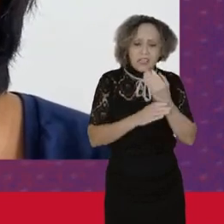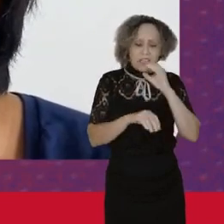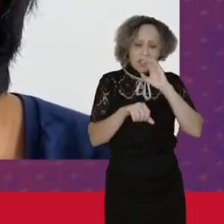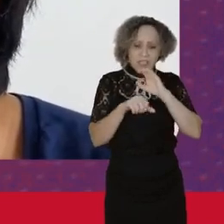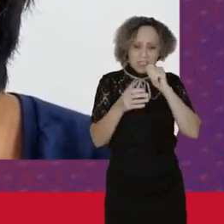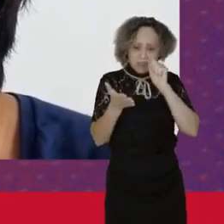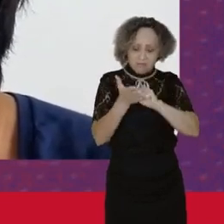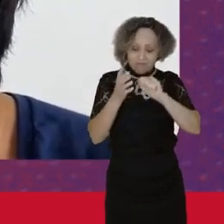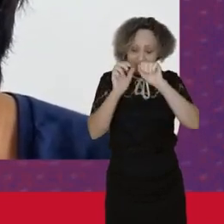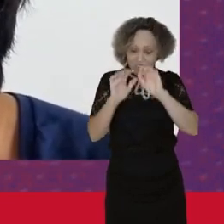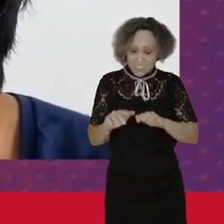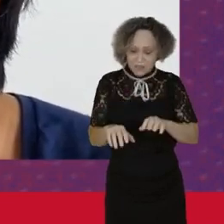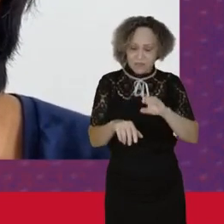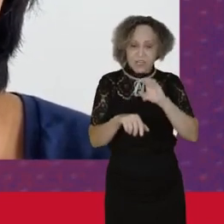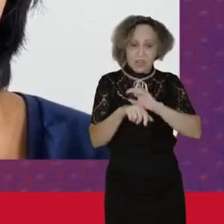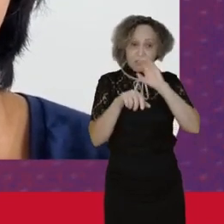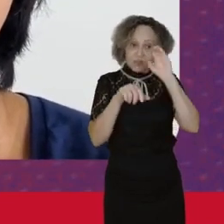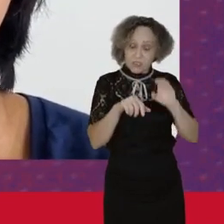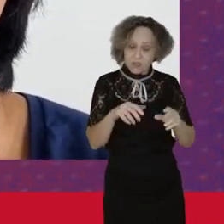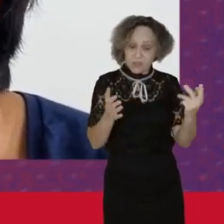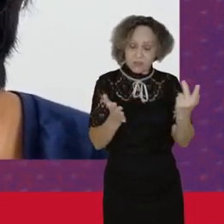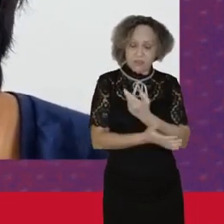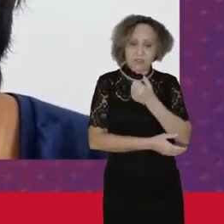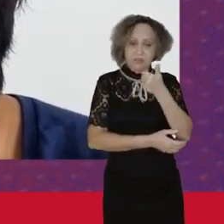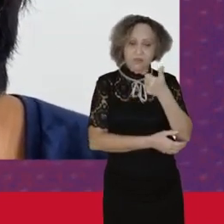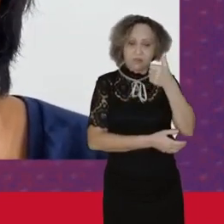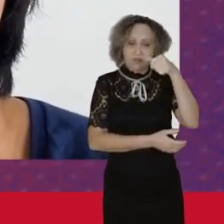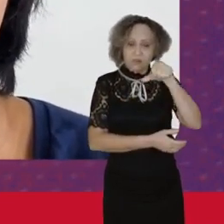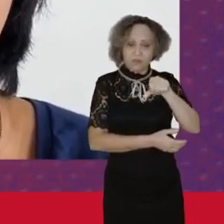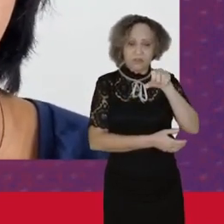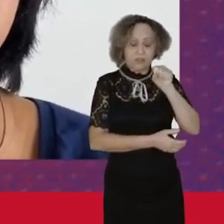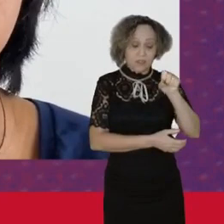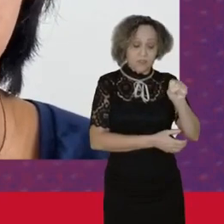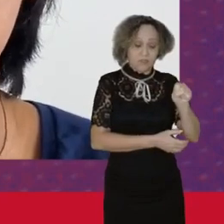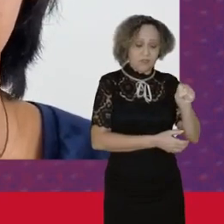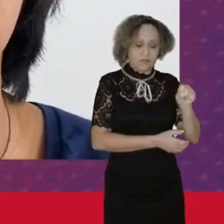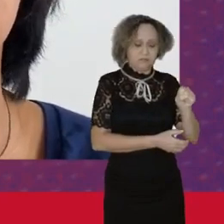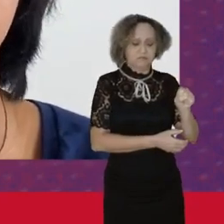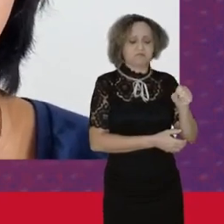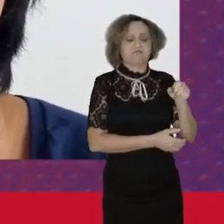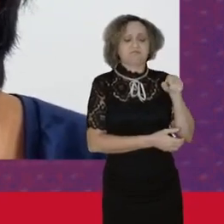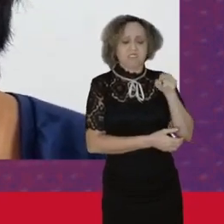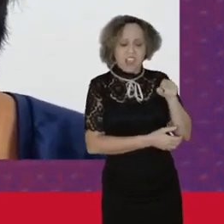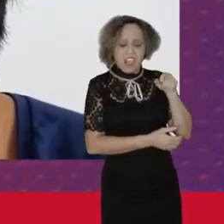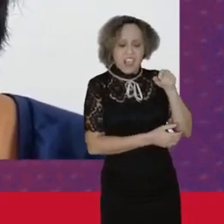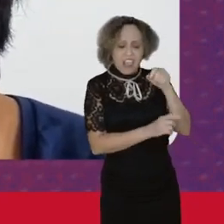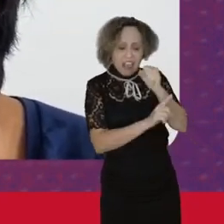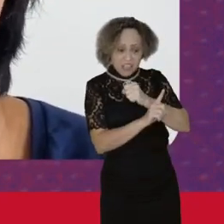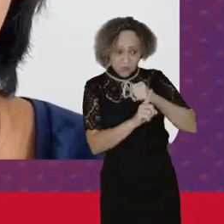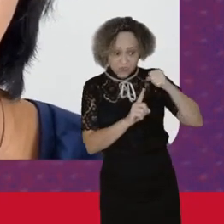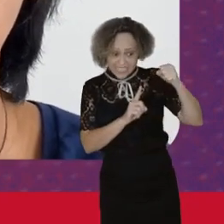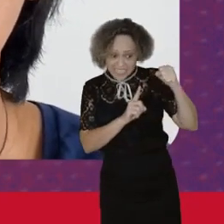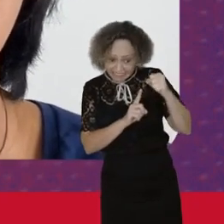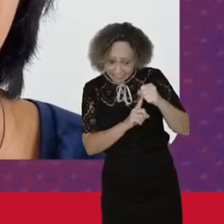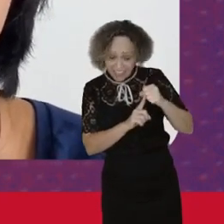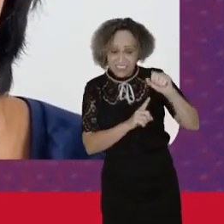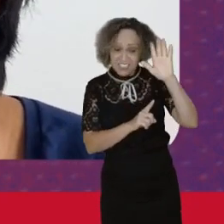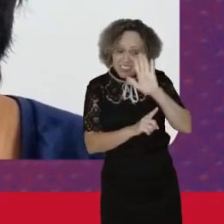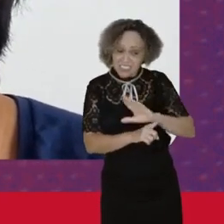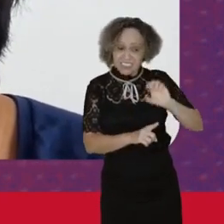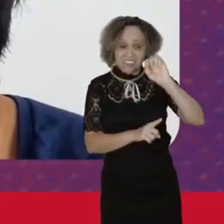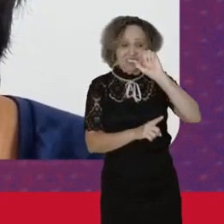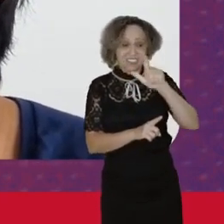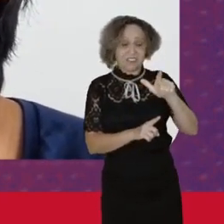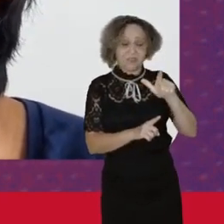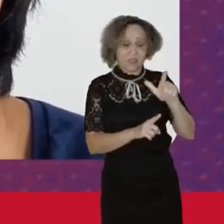1988, e de lembrar que esse processo foi de intensa interlocução da sociedade civil com a